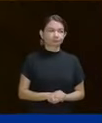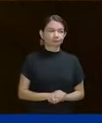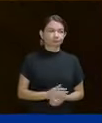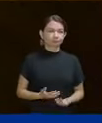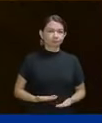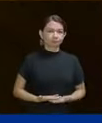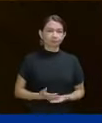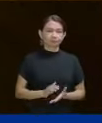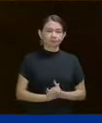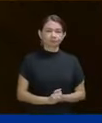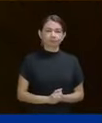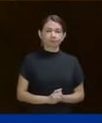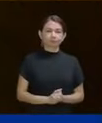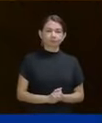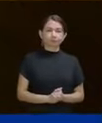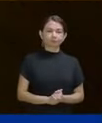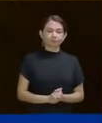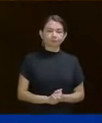E